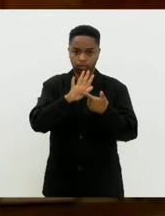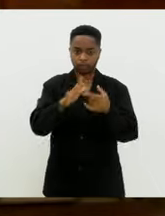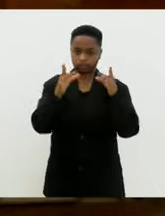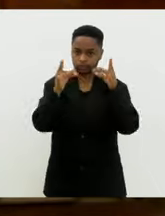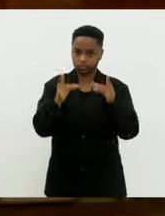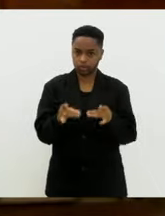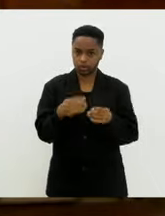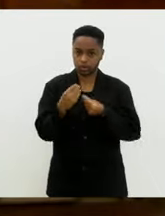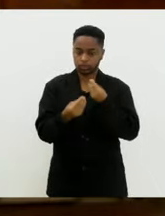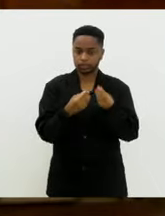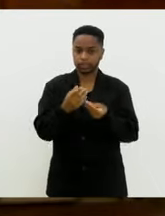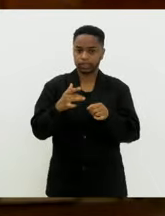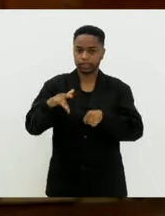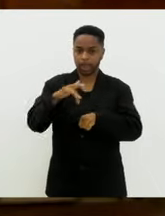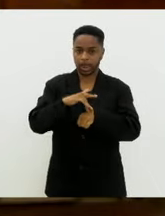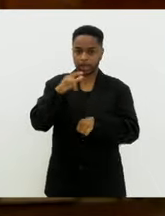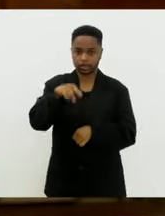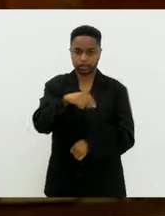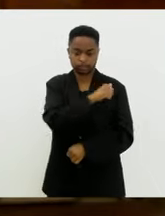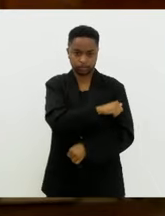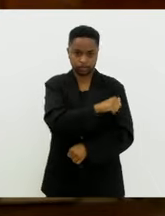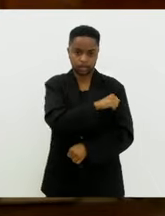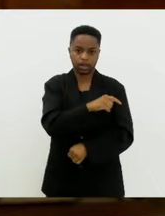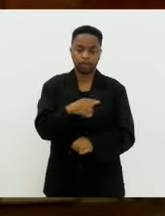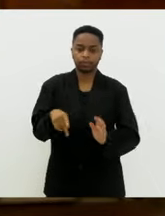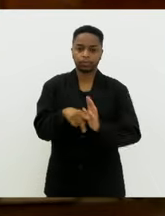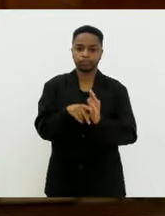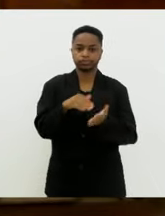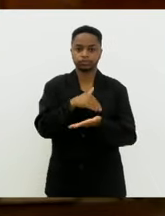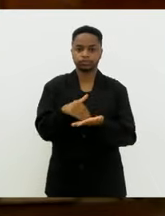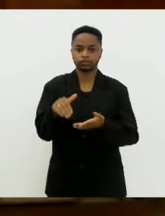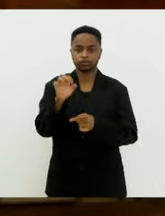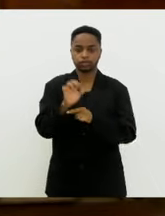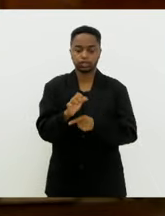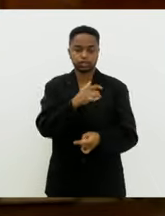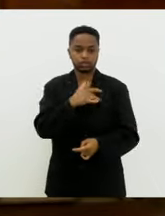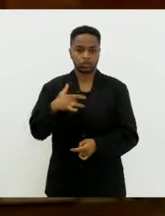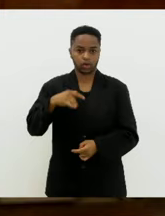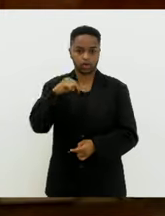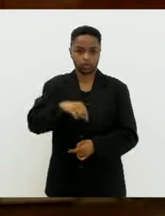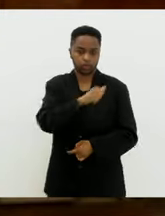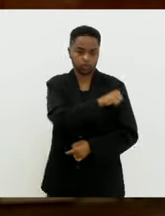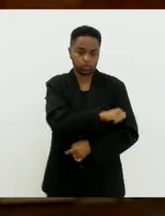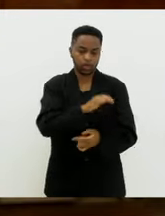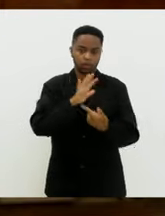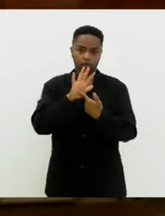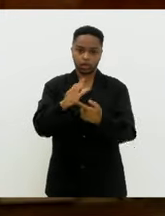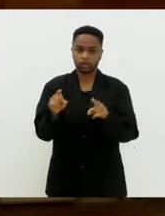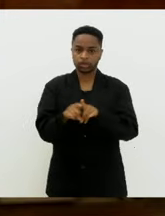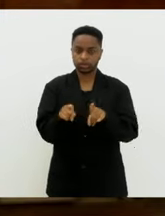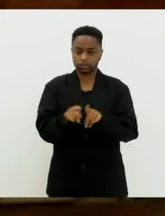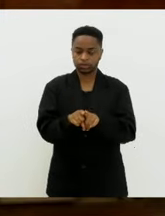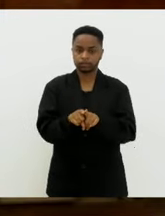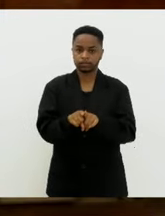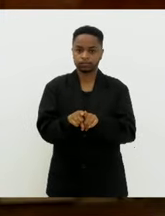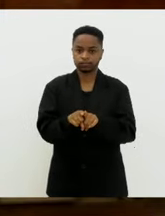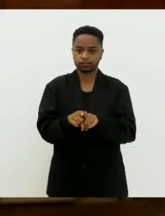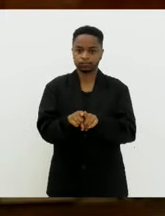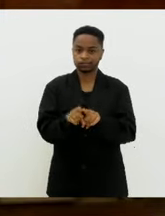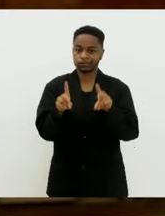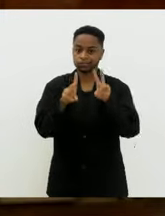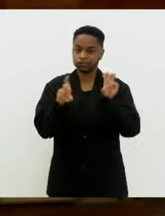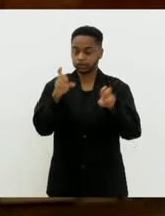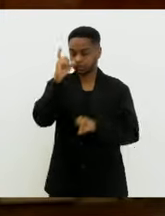foi disponível pela própria Secretaria de Estado de Saúde do Rio, apresenta também uma situação muito